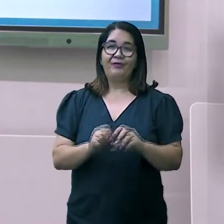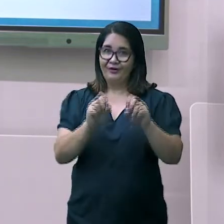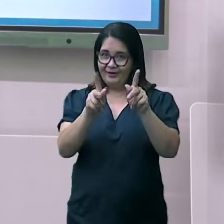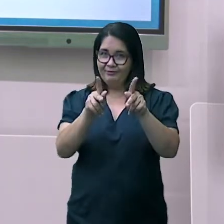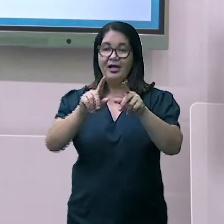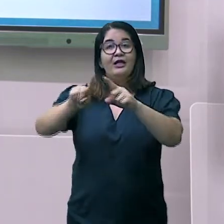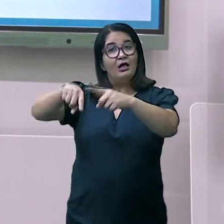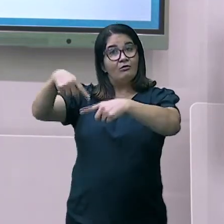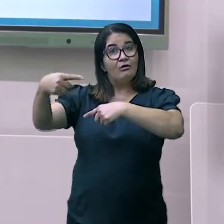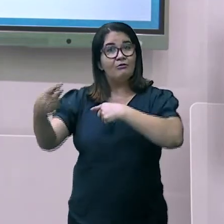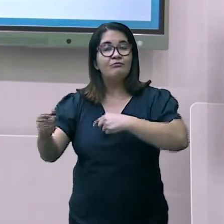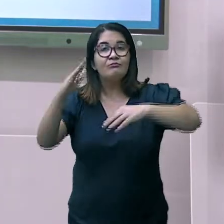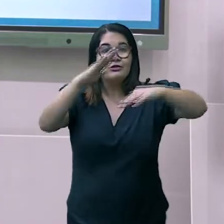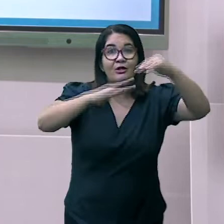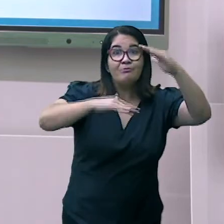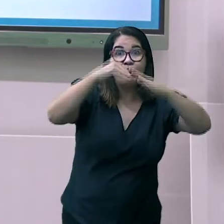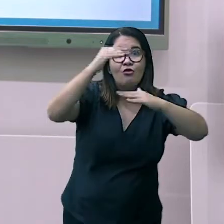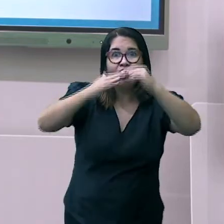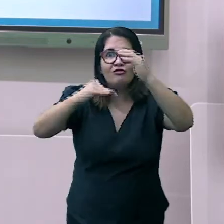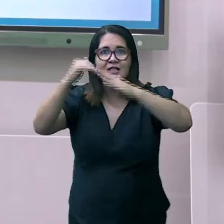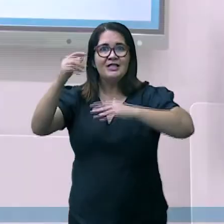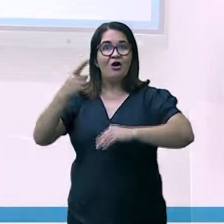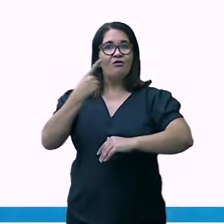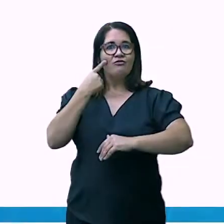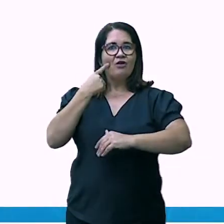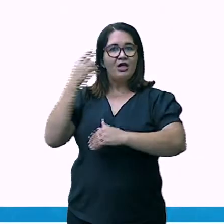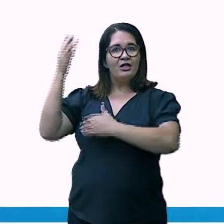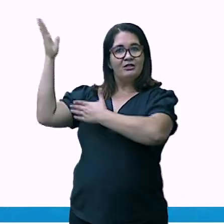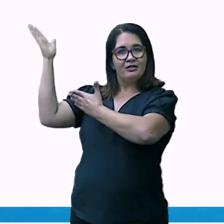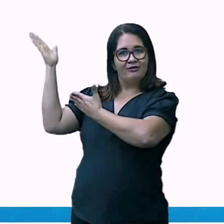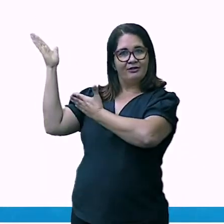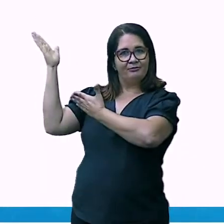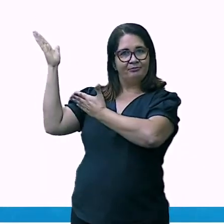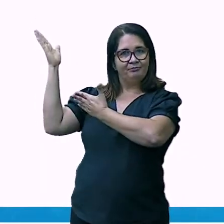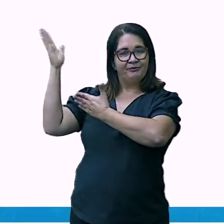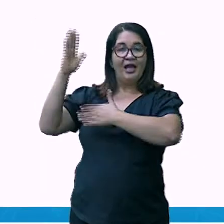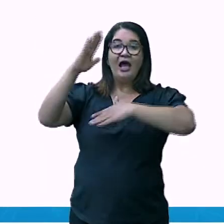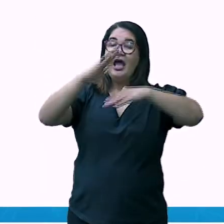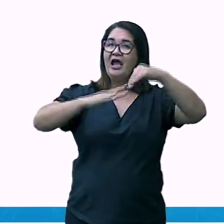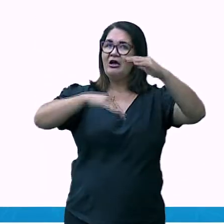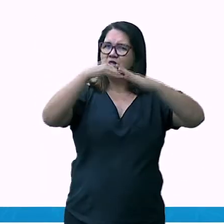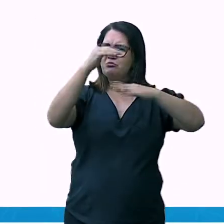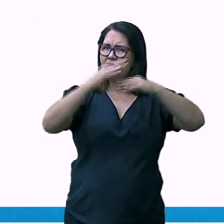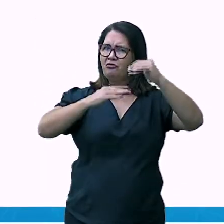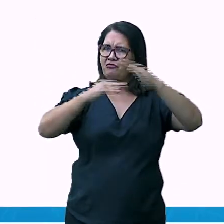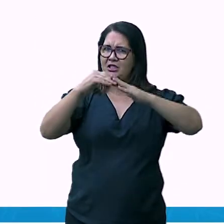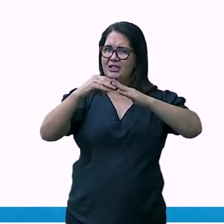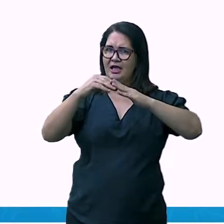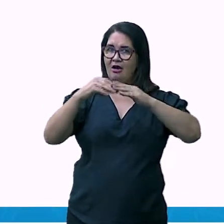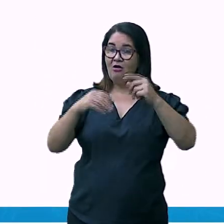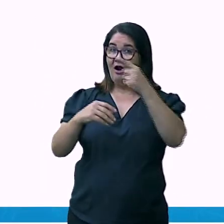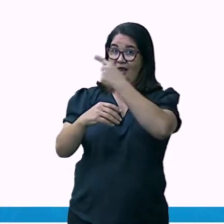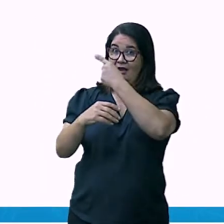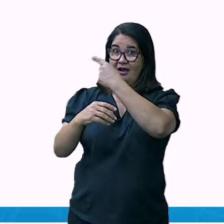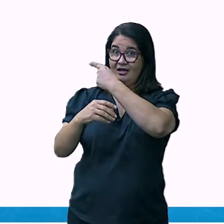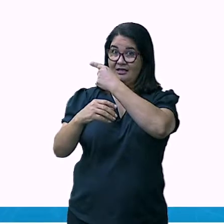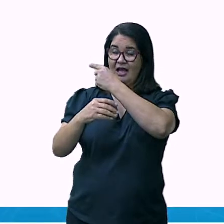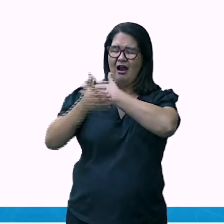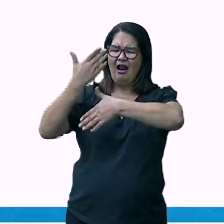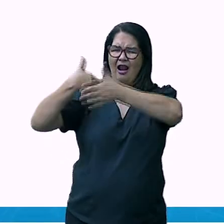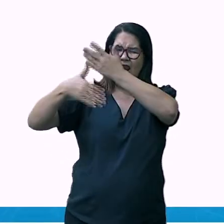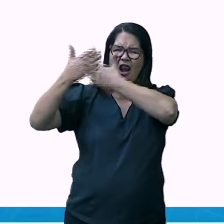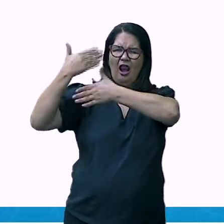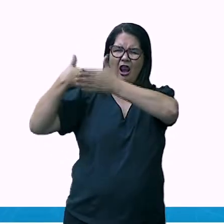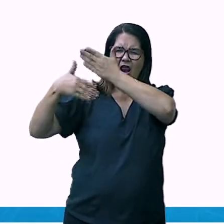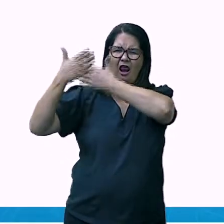vocês são as parteiras. É uma das profissões mais antigas do mundo, são as parteiras,